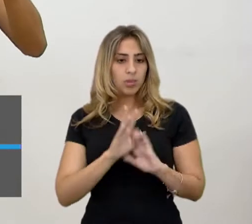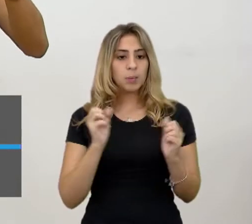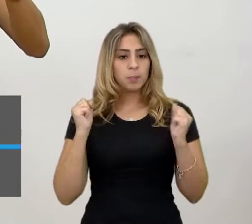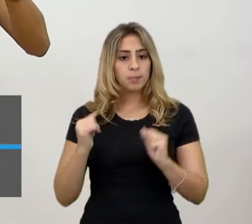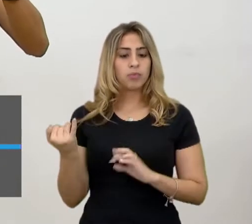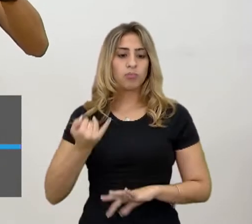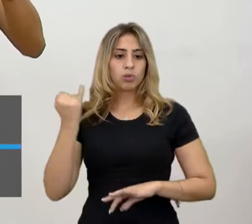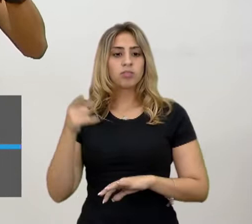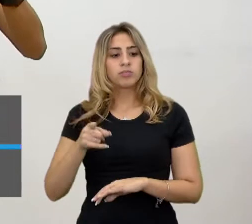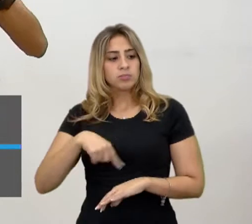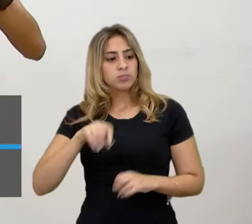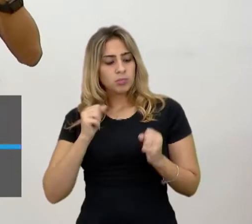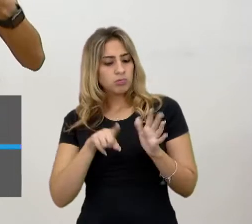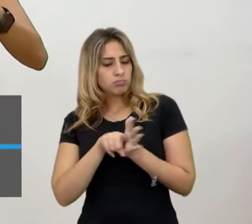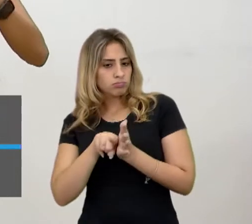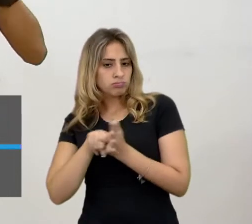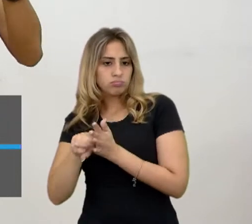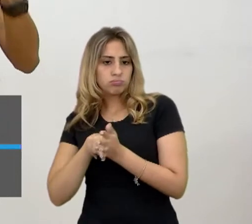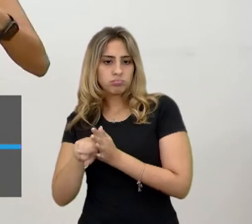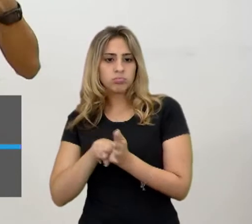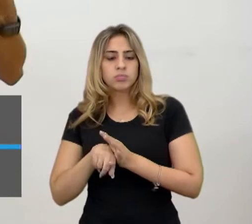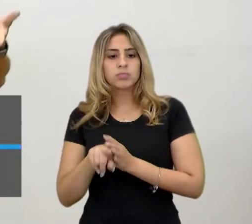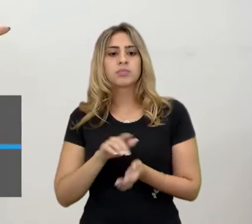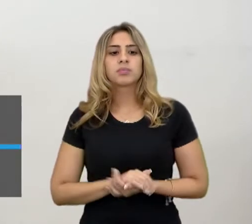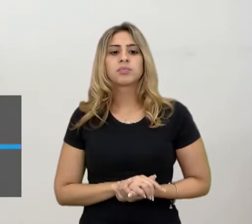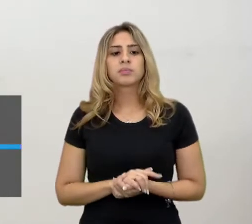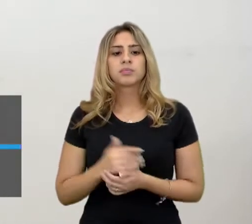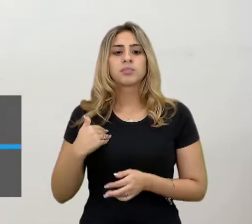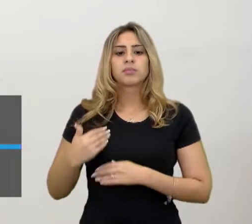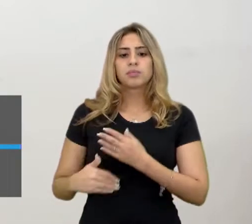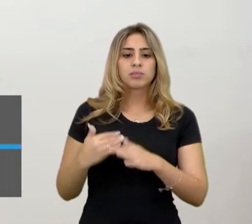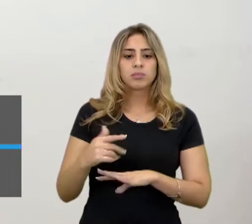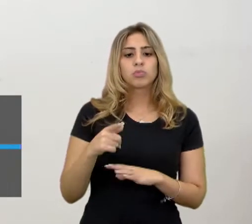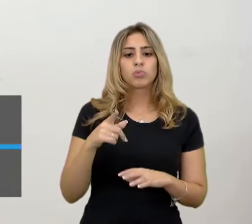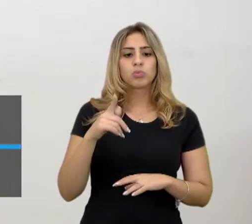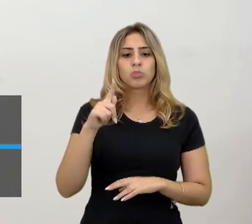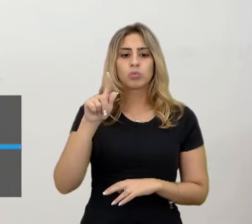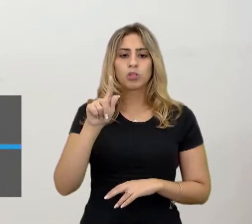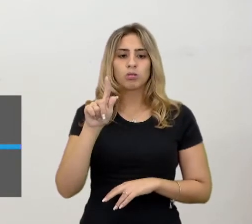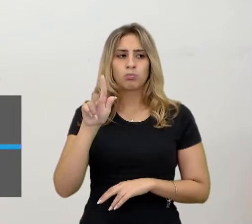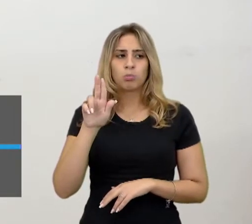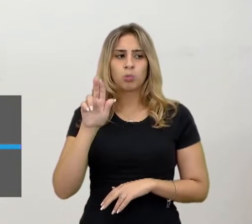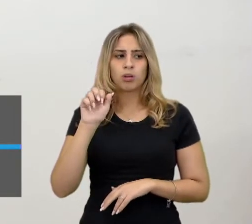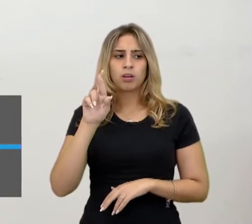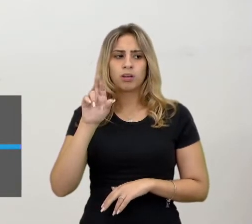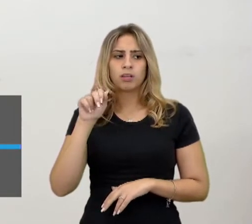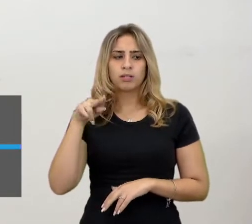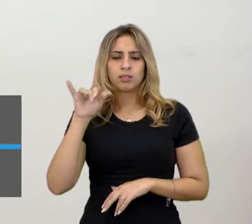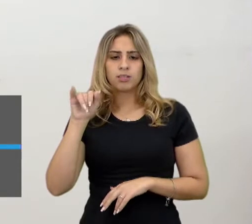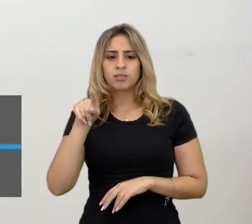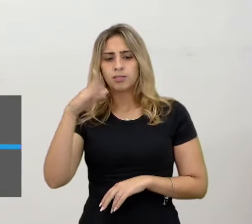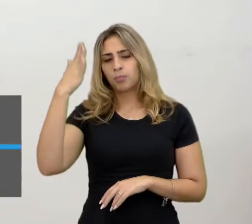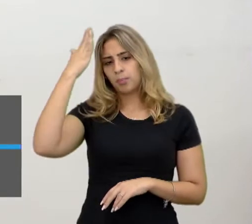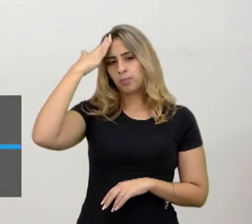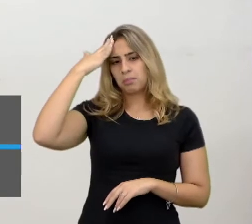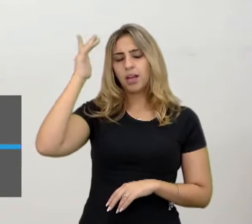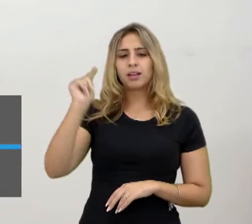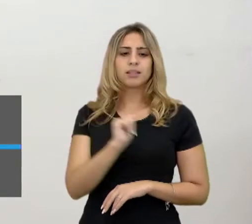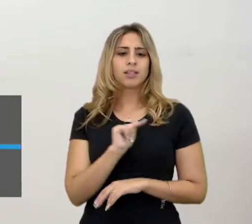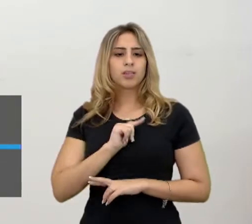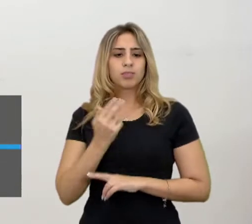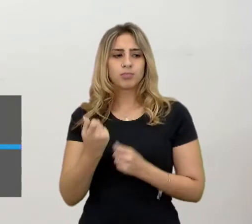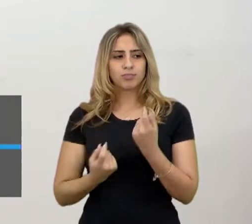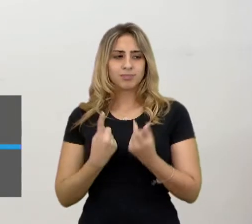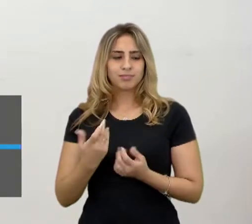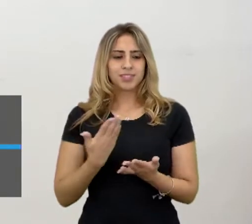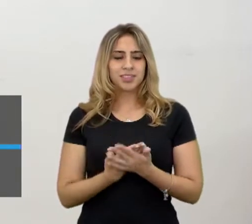vocês podem pesquisar, que chama o aquífero do Guarani. Inclusive lá no Pará, né, tem uns lugares